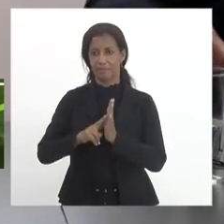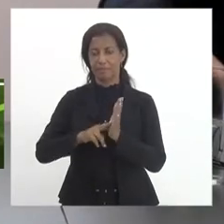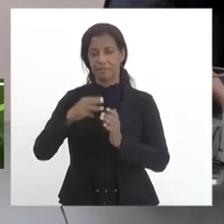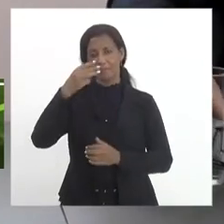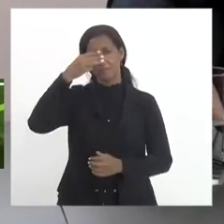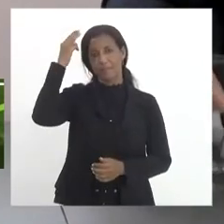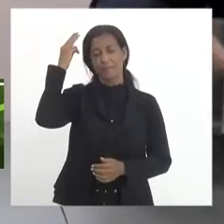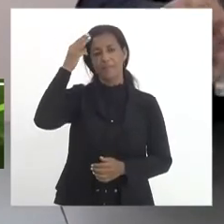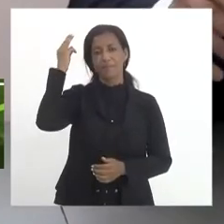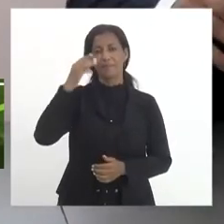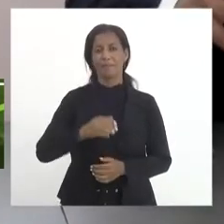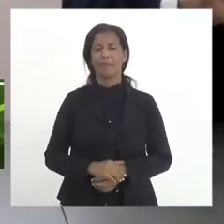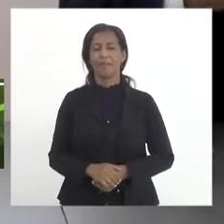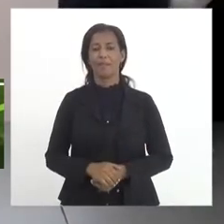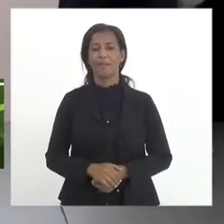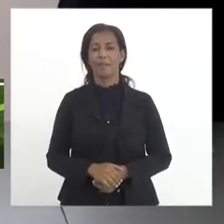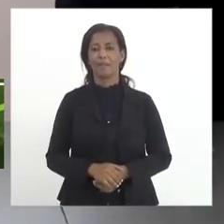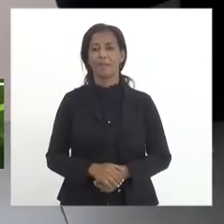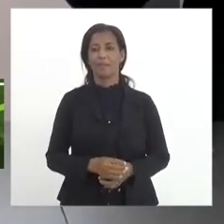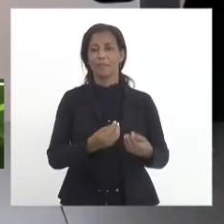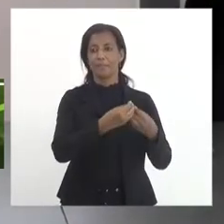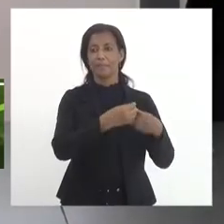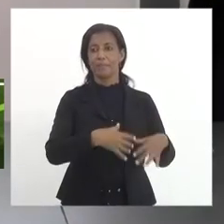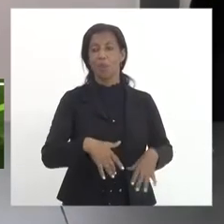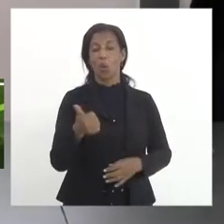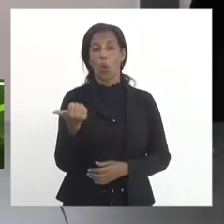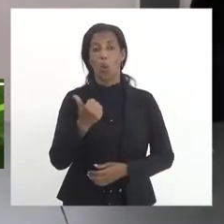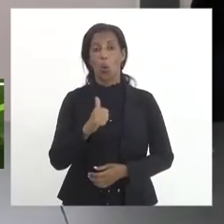Pacheco, pela prejudicabilidade. Projeto de lei